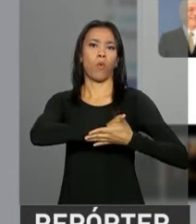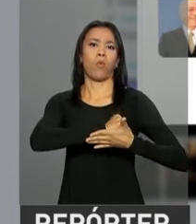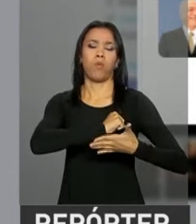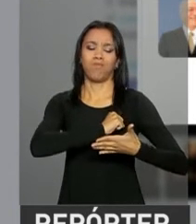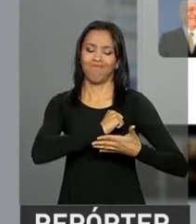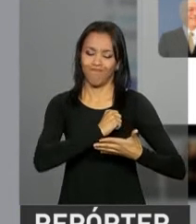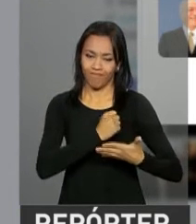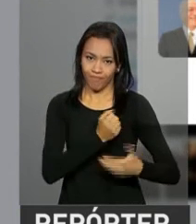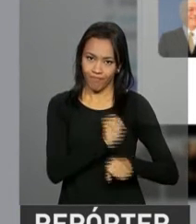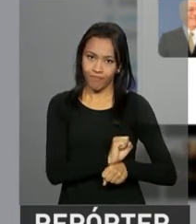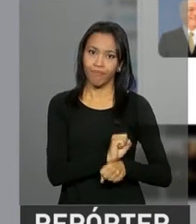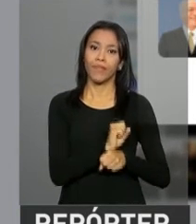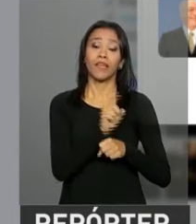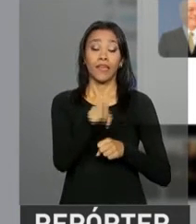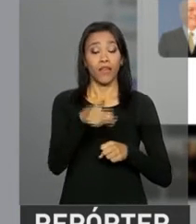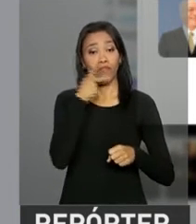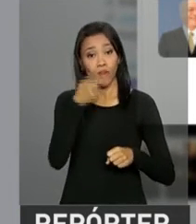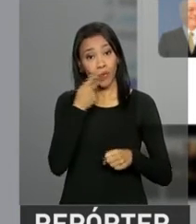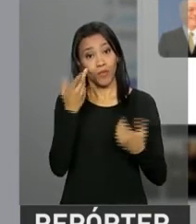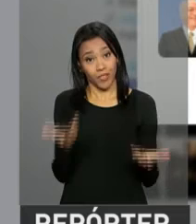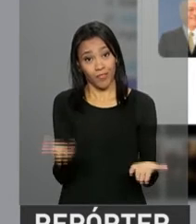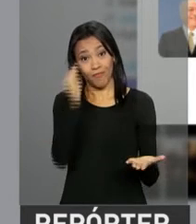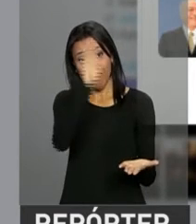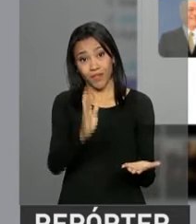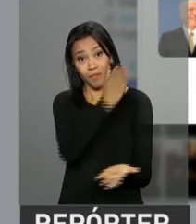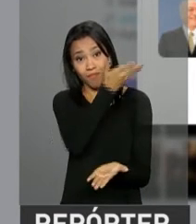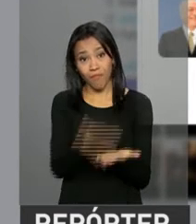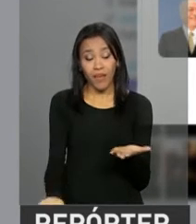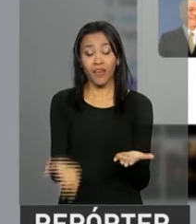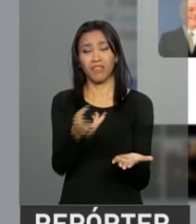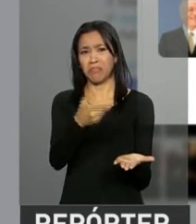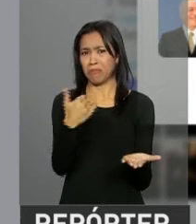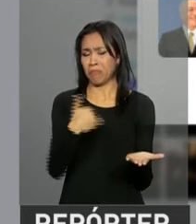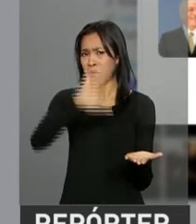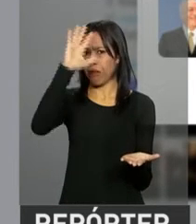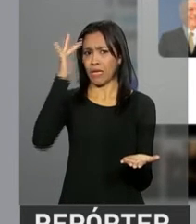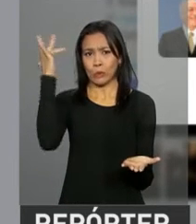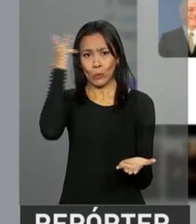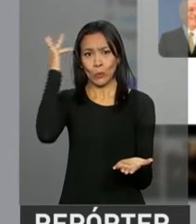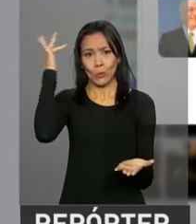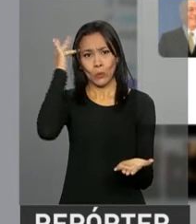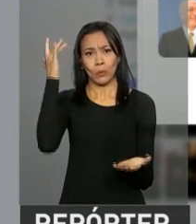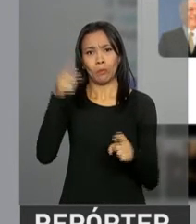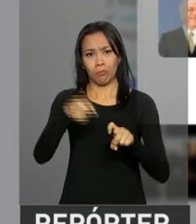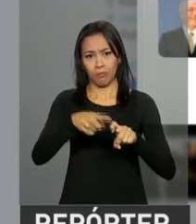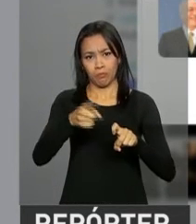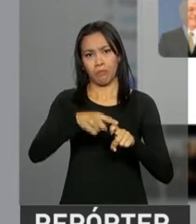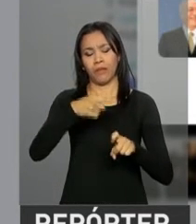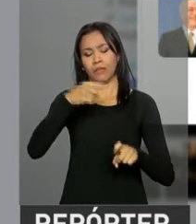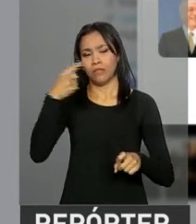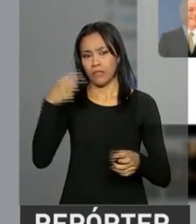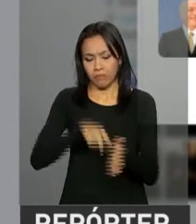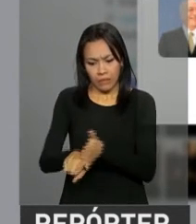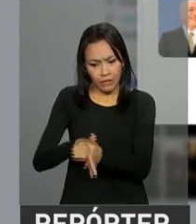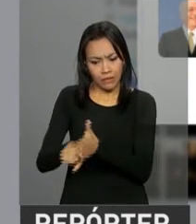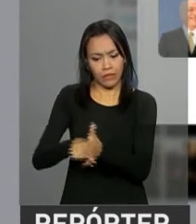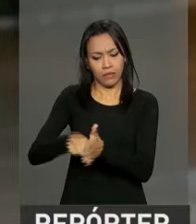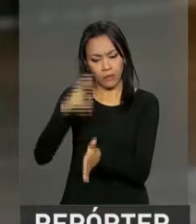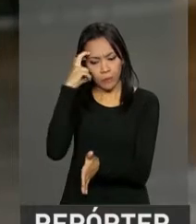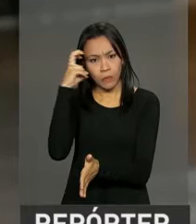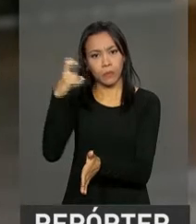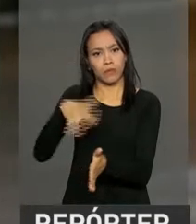pelas redes sociais michel temer afirmou que o brasil perde um dos grandes um dos mais renomados cientistas e intelectuais do